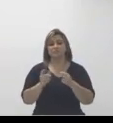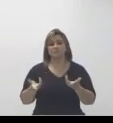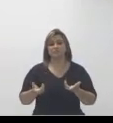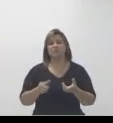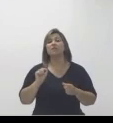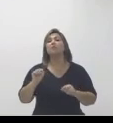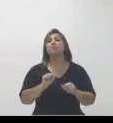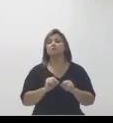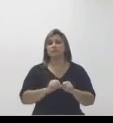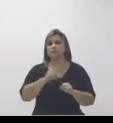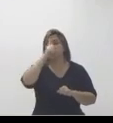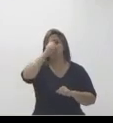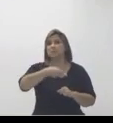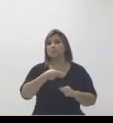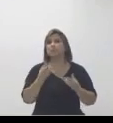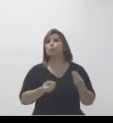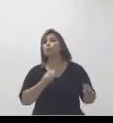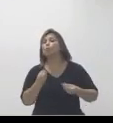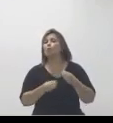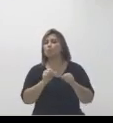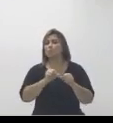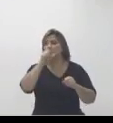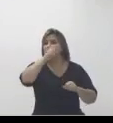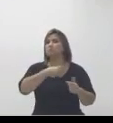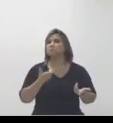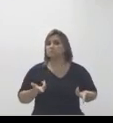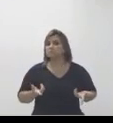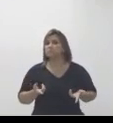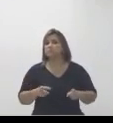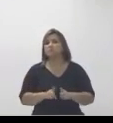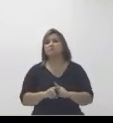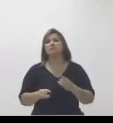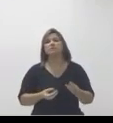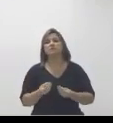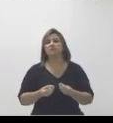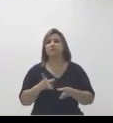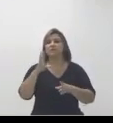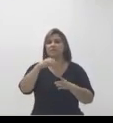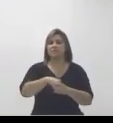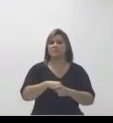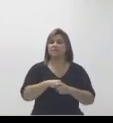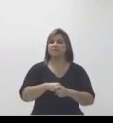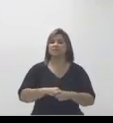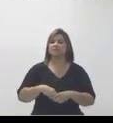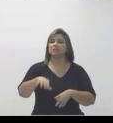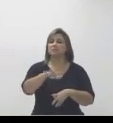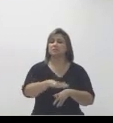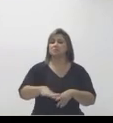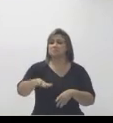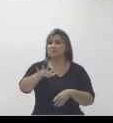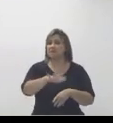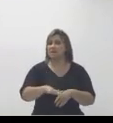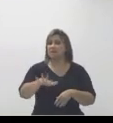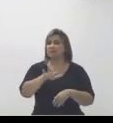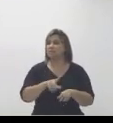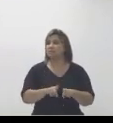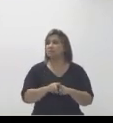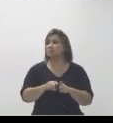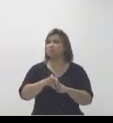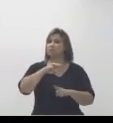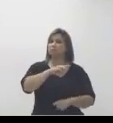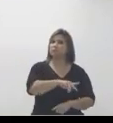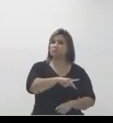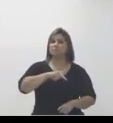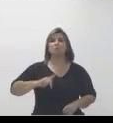quem é que tá fazendo encaminhamentos como está sendo feito e tentar dentro do próprio território acionar o ministério público